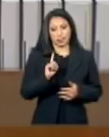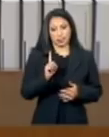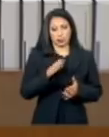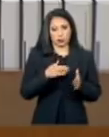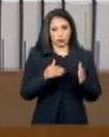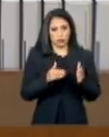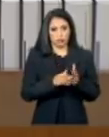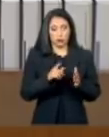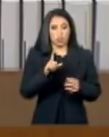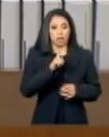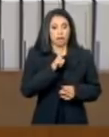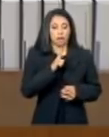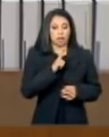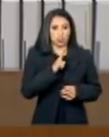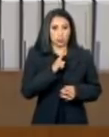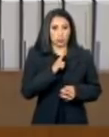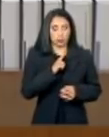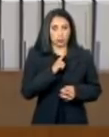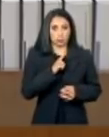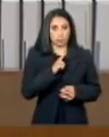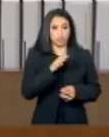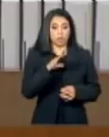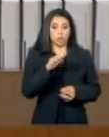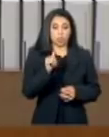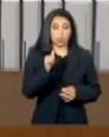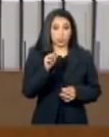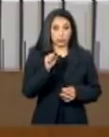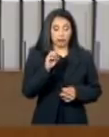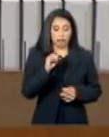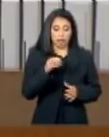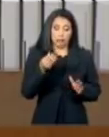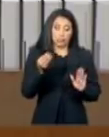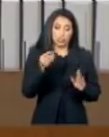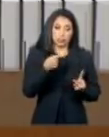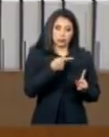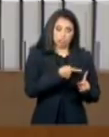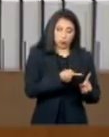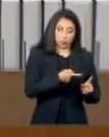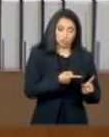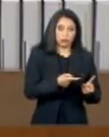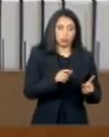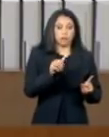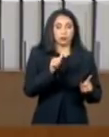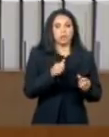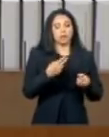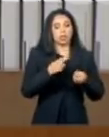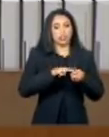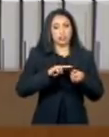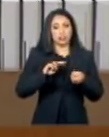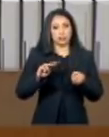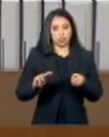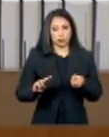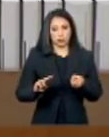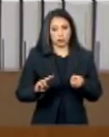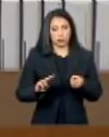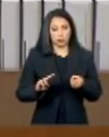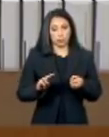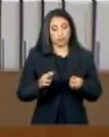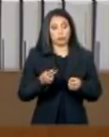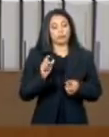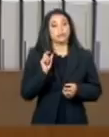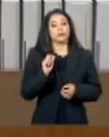revés no caso concreto citando o parece a aposição da geo-rio ministro dias toffoli o presidente